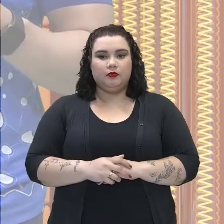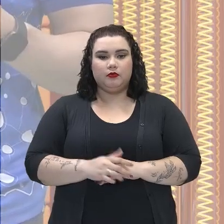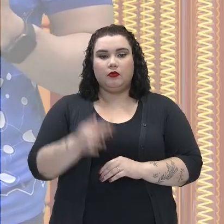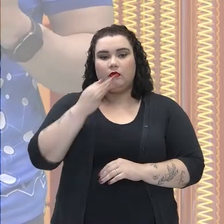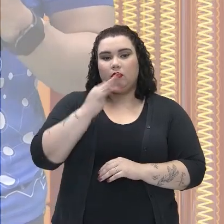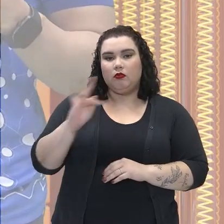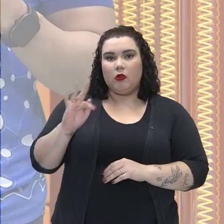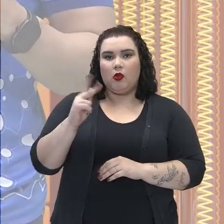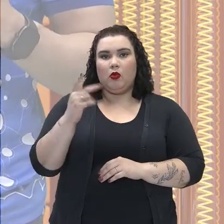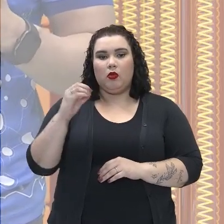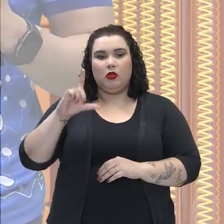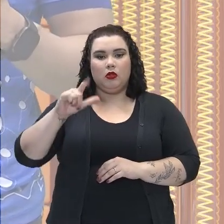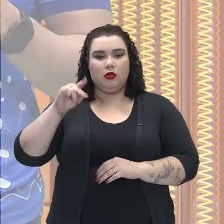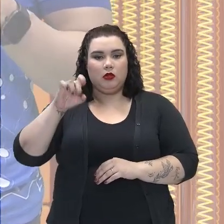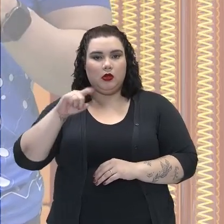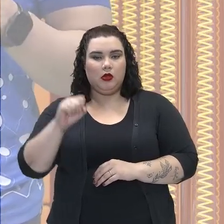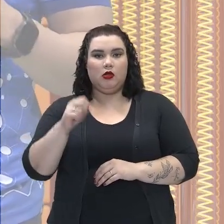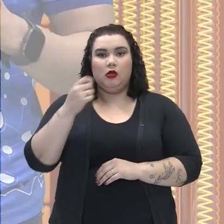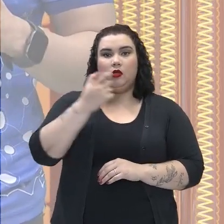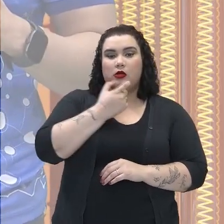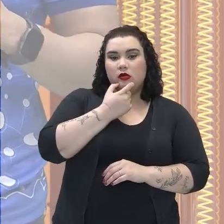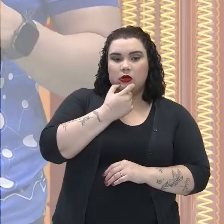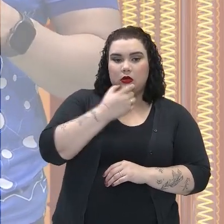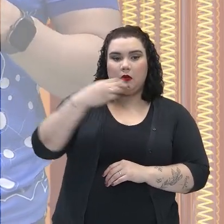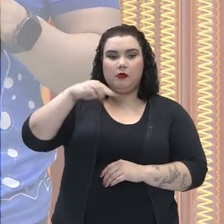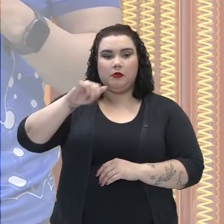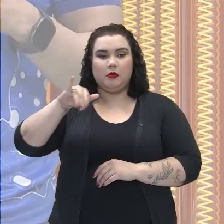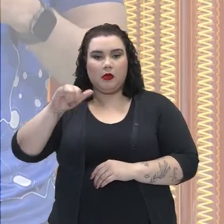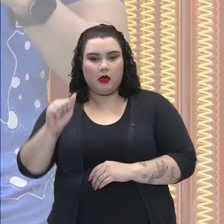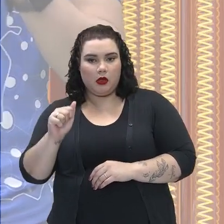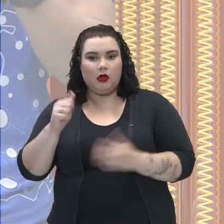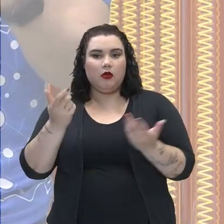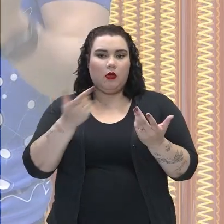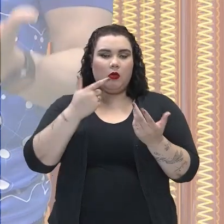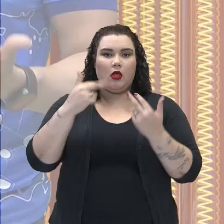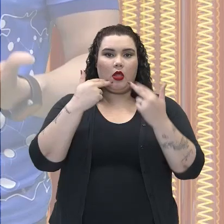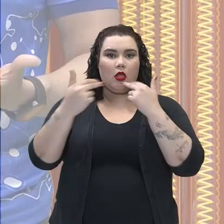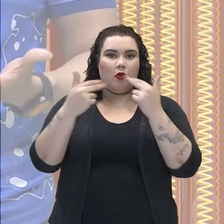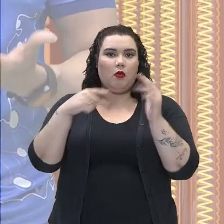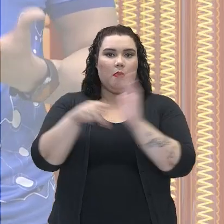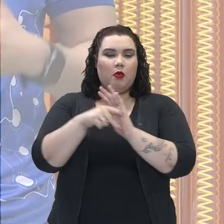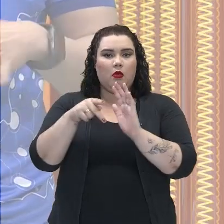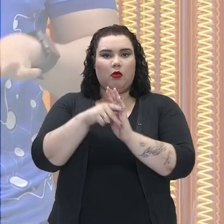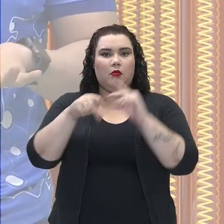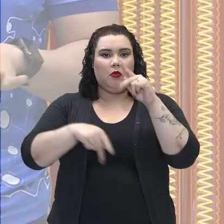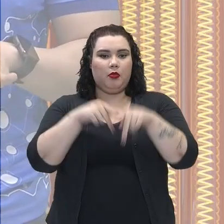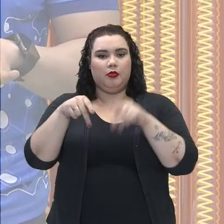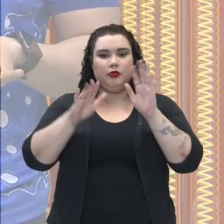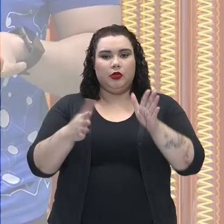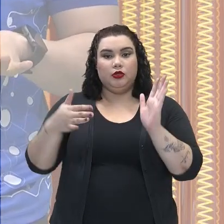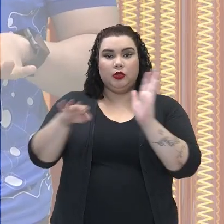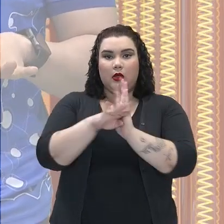O francês, o holandês, o inglês e as línguas dos povos que aqui já estavam